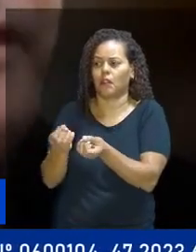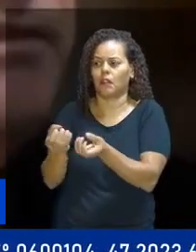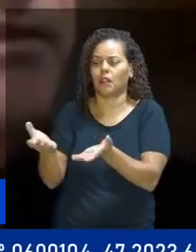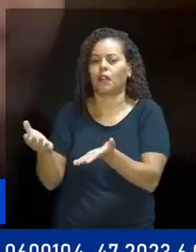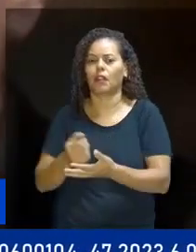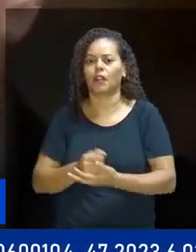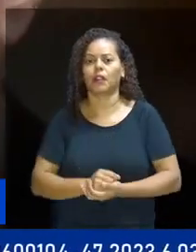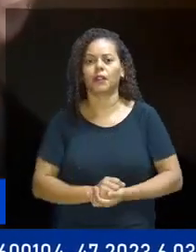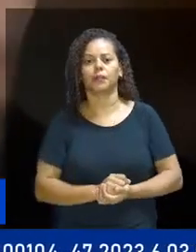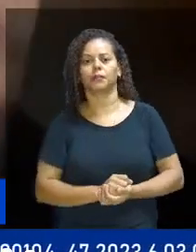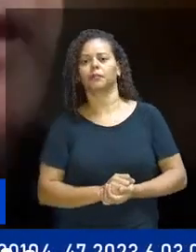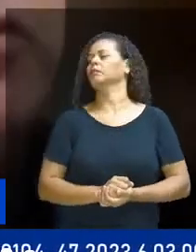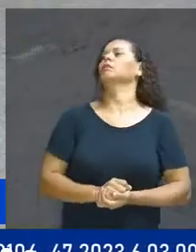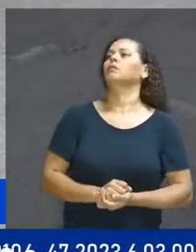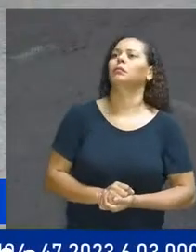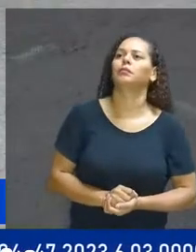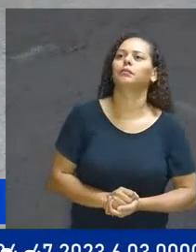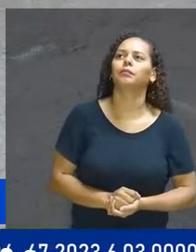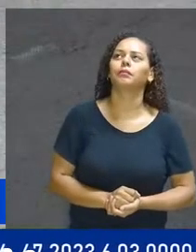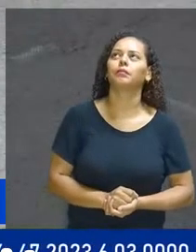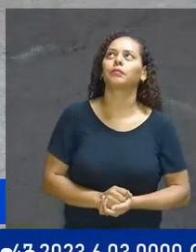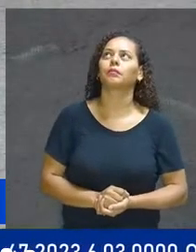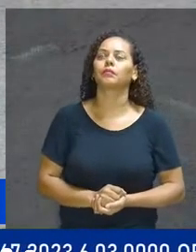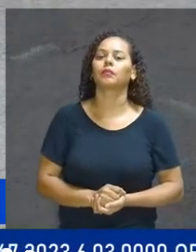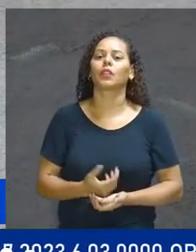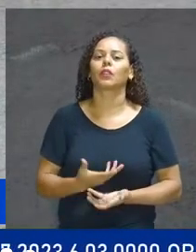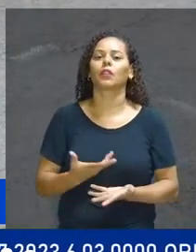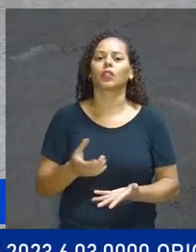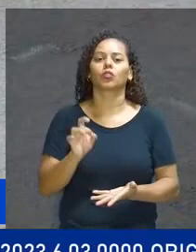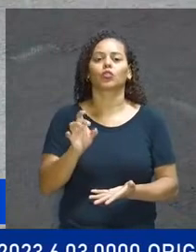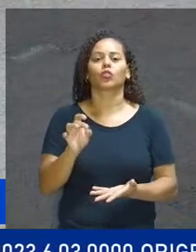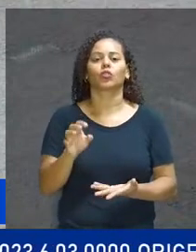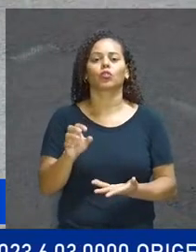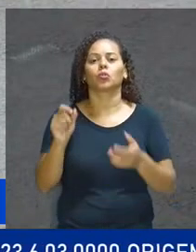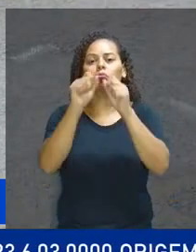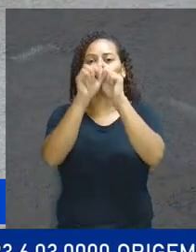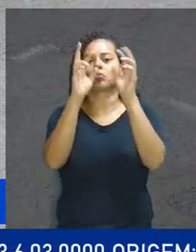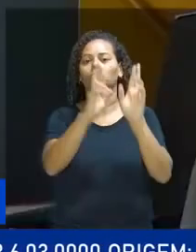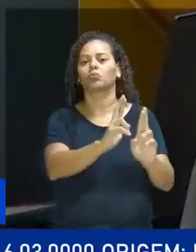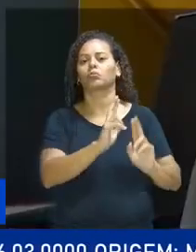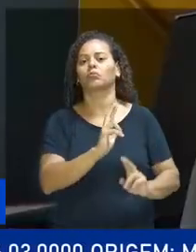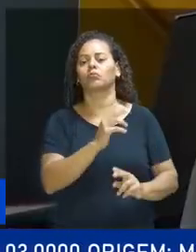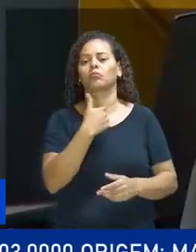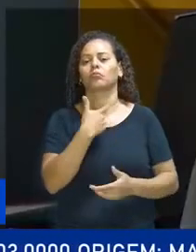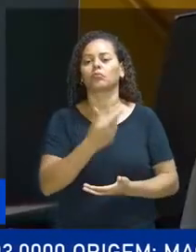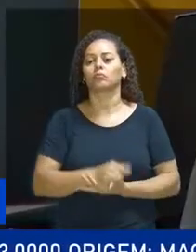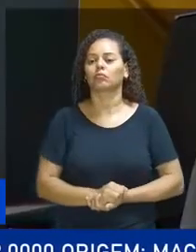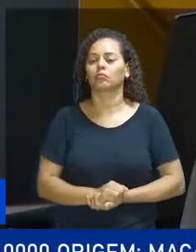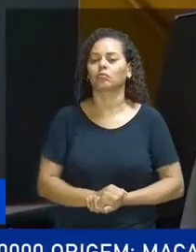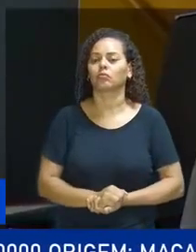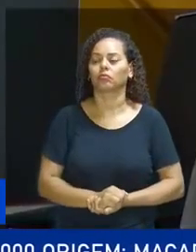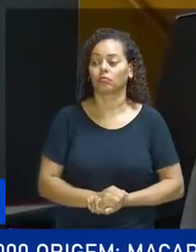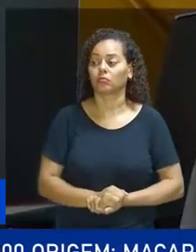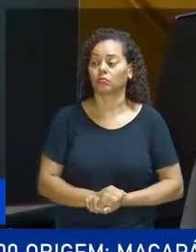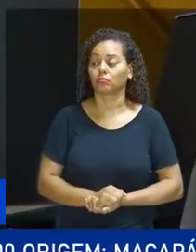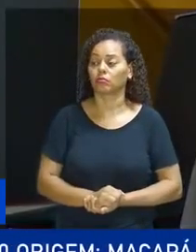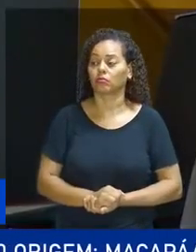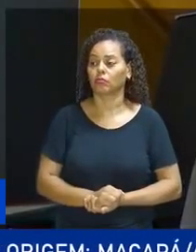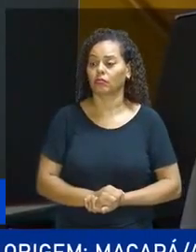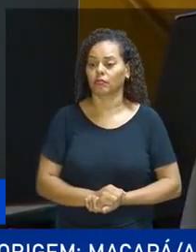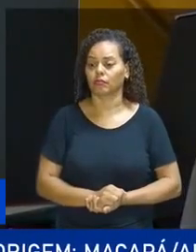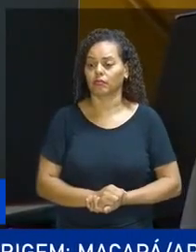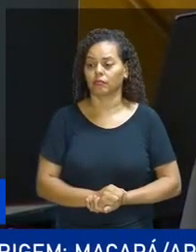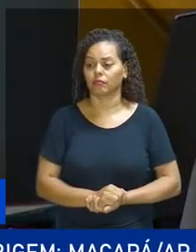campanhas eleitorais. Eu gostaria só desse esclarecimento da eminente relatora. Pode esclarecer, doutora? Sim,